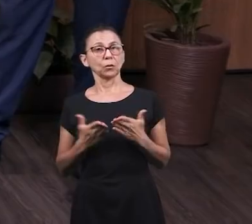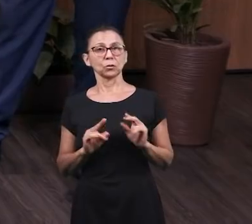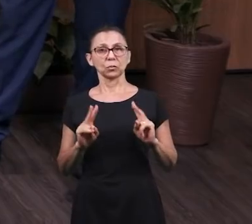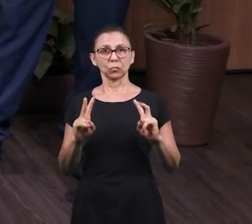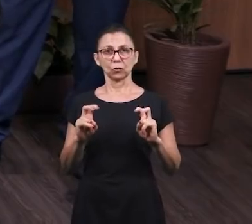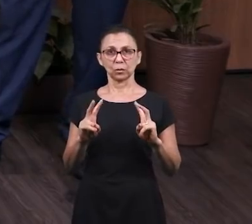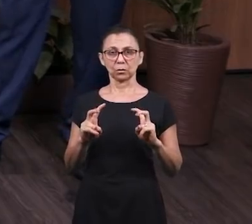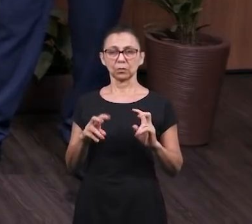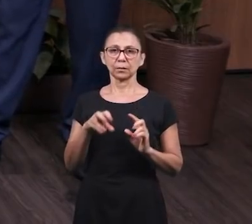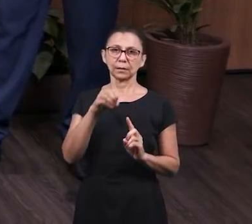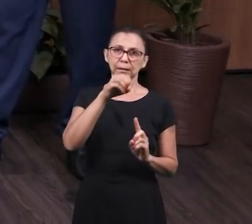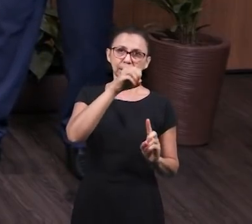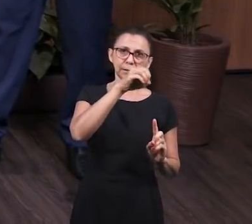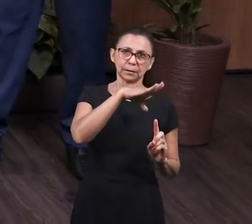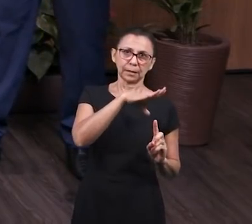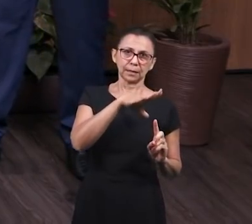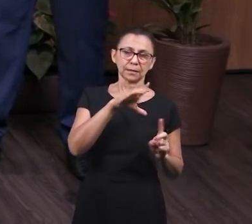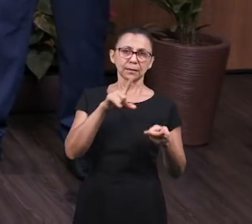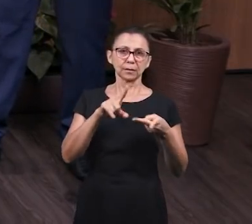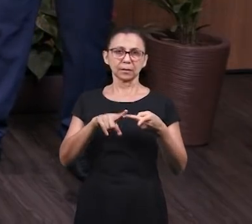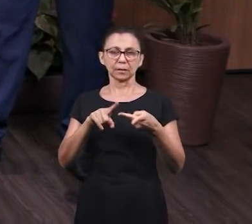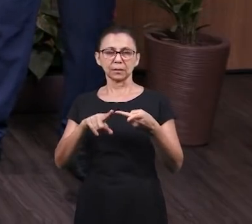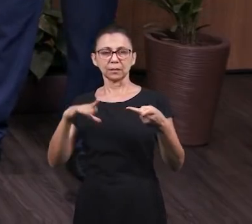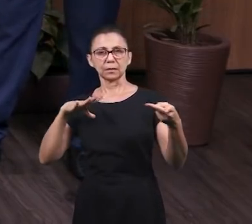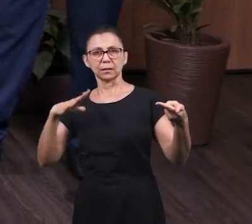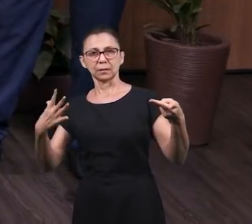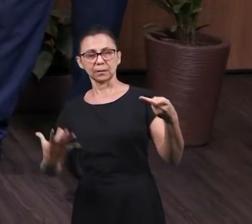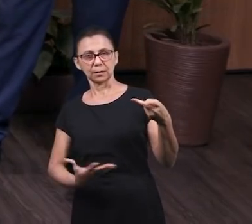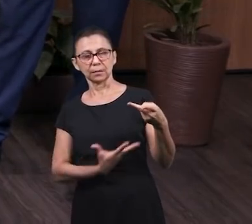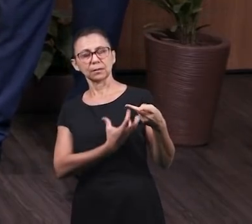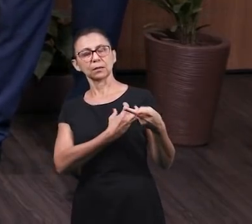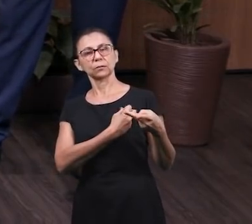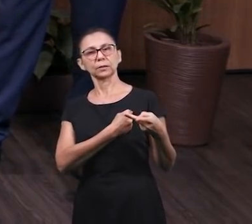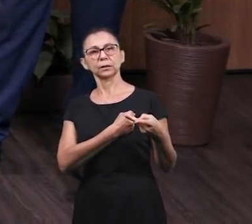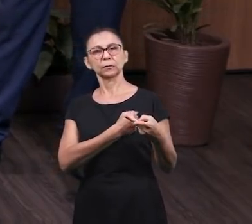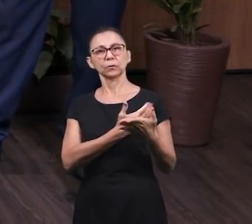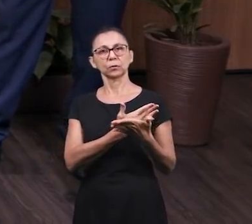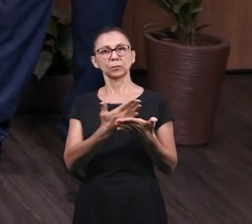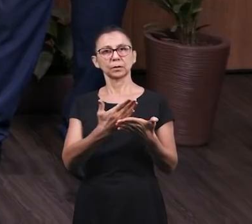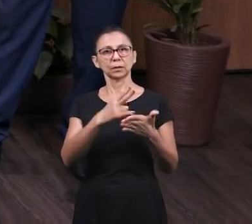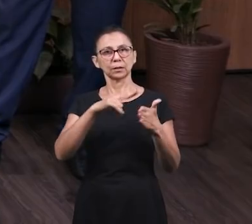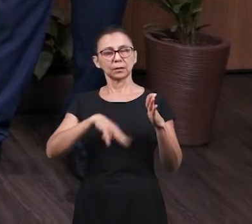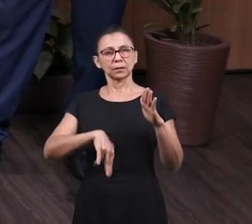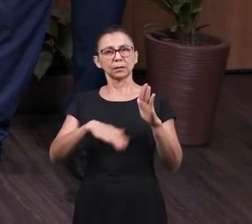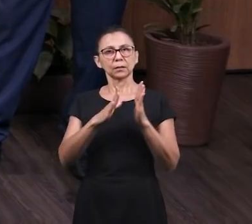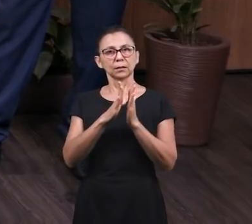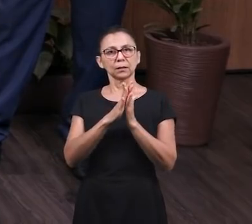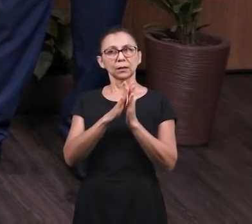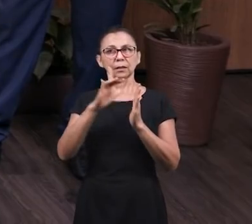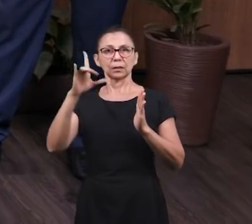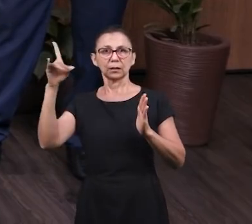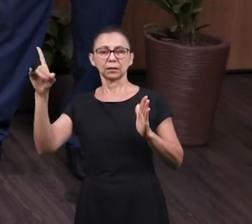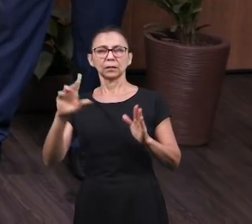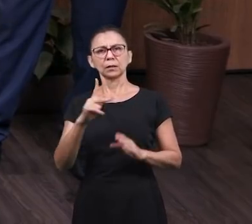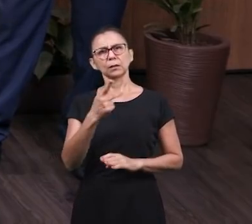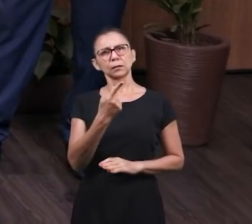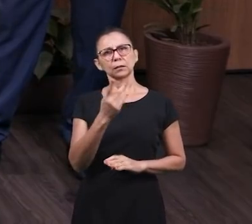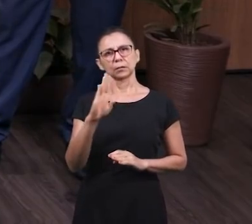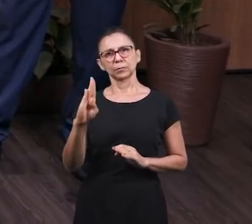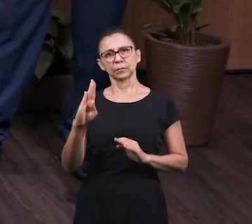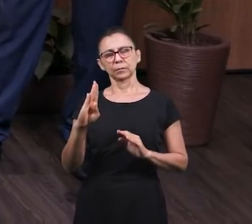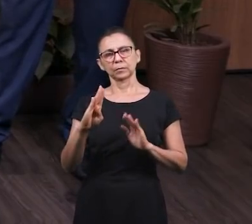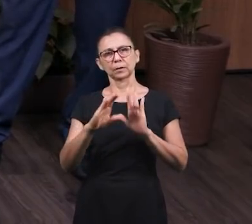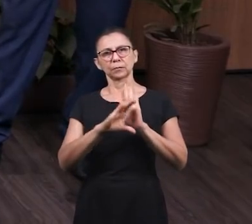sobre graça e salvação, começando com a leitura do texto bíblico que está em